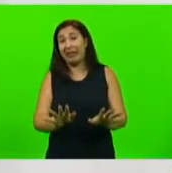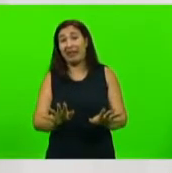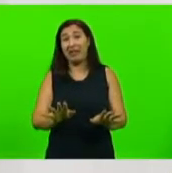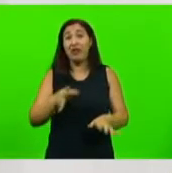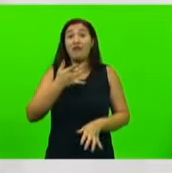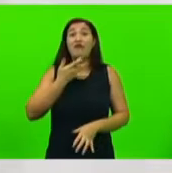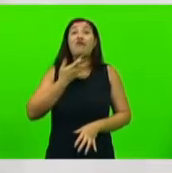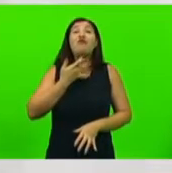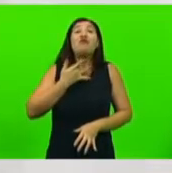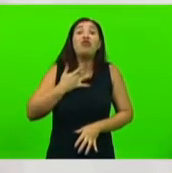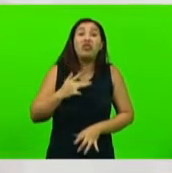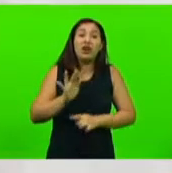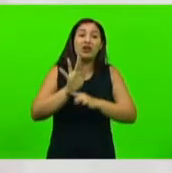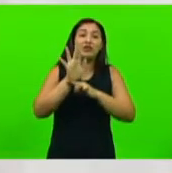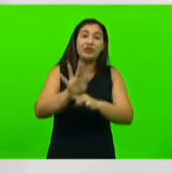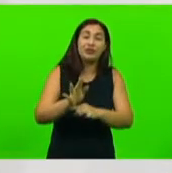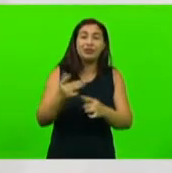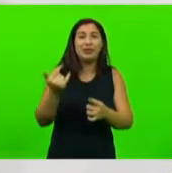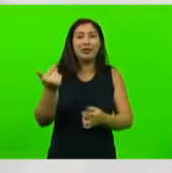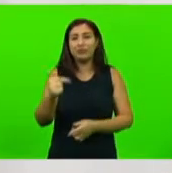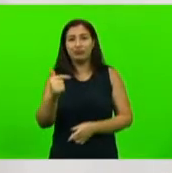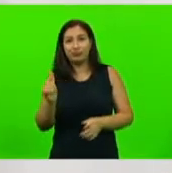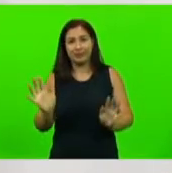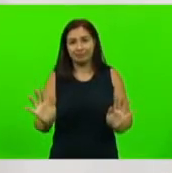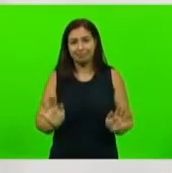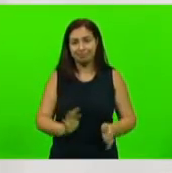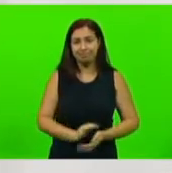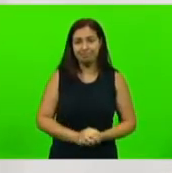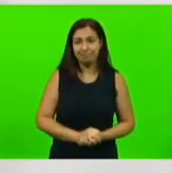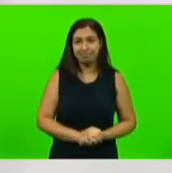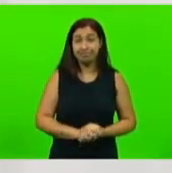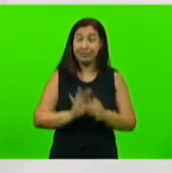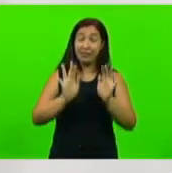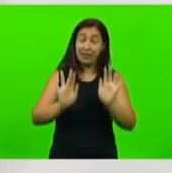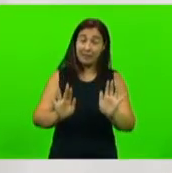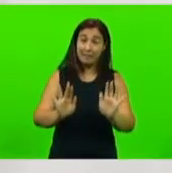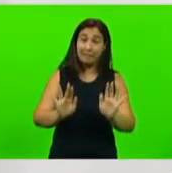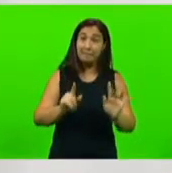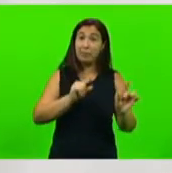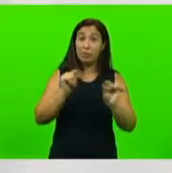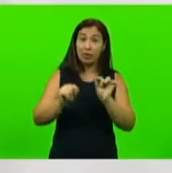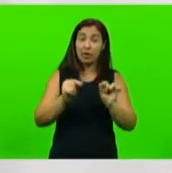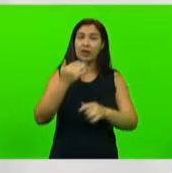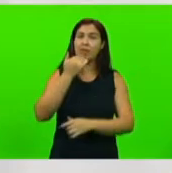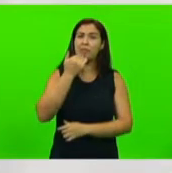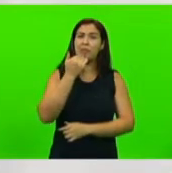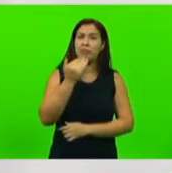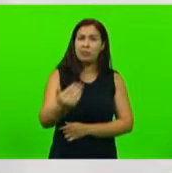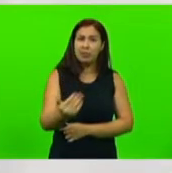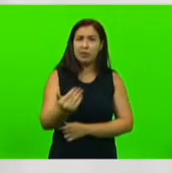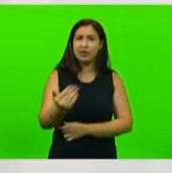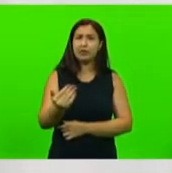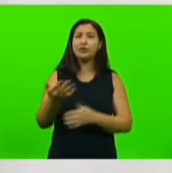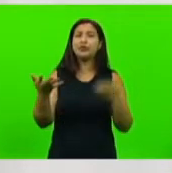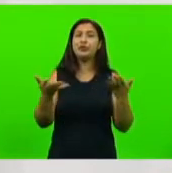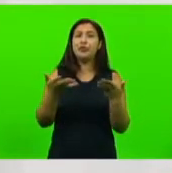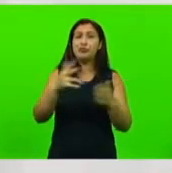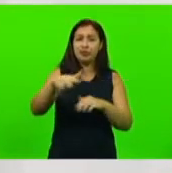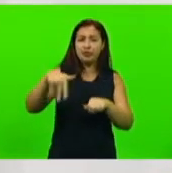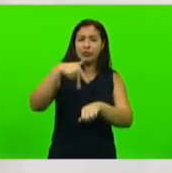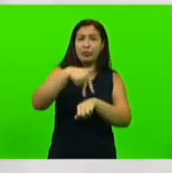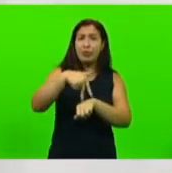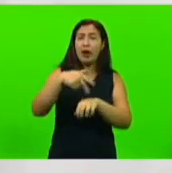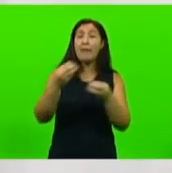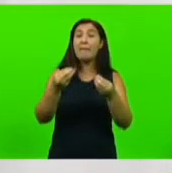fazer um bom encaminhamento. Mas eu pedi a palavra no dia de hoje para